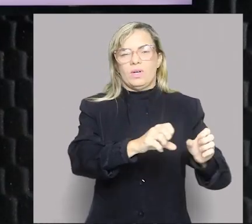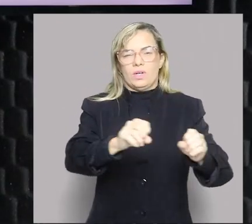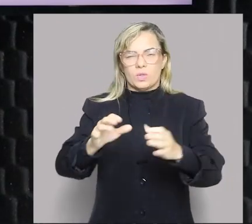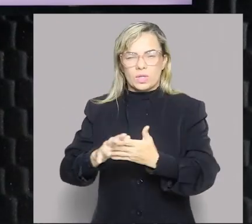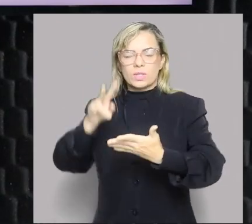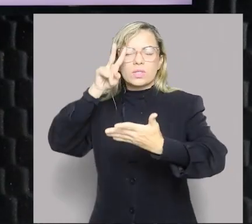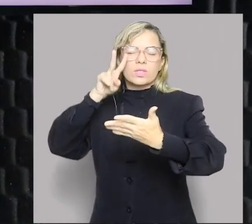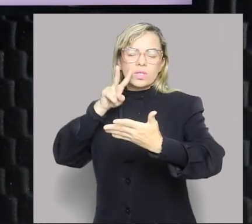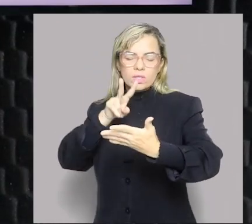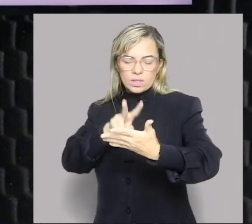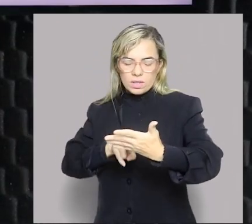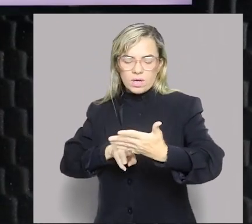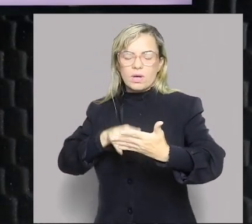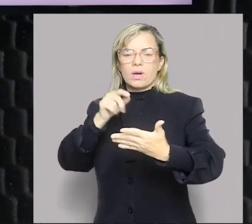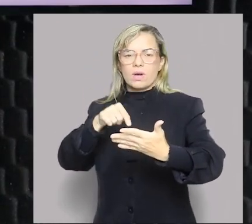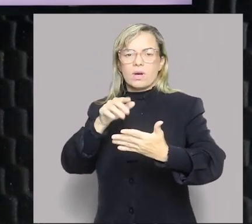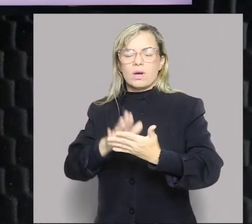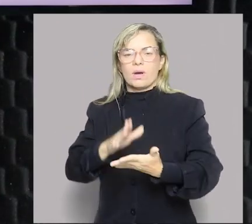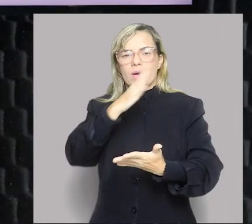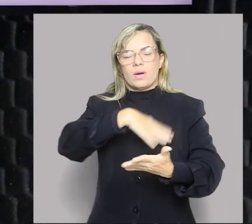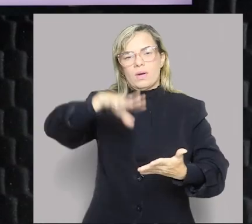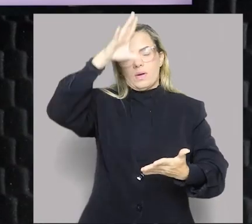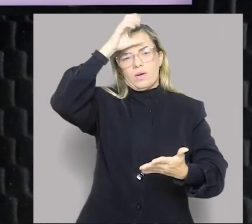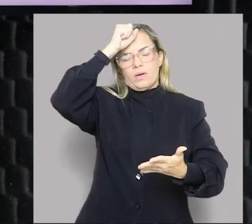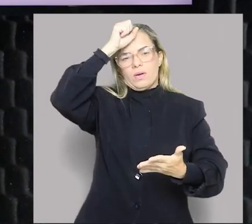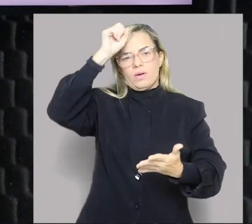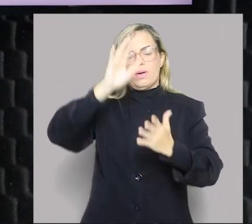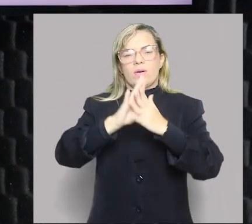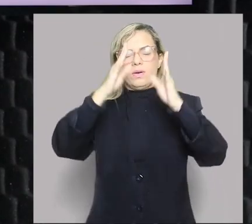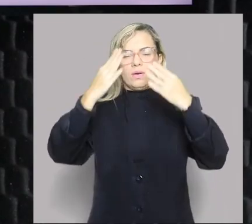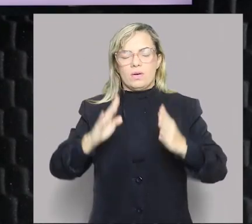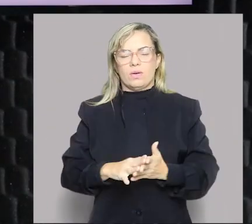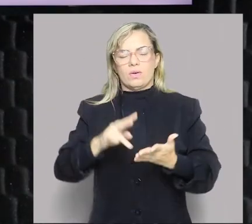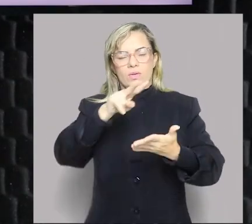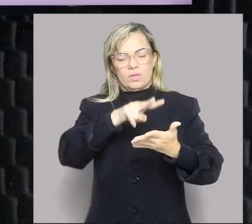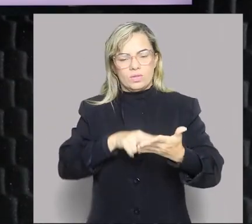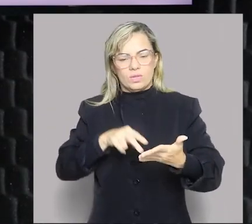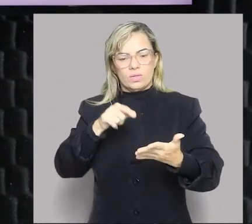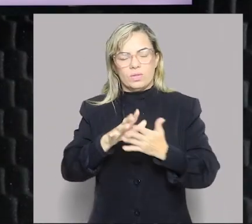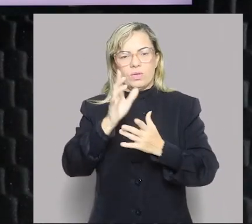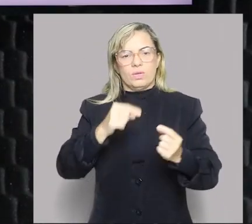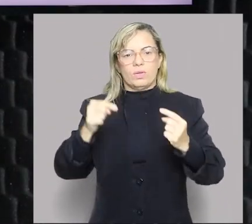olhar. Nós temos que aprender a olhar aquilo que o texto diz e aquilo que o